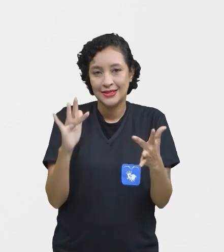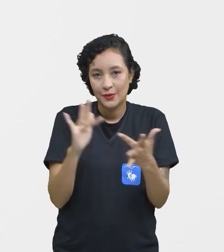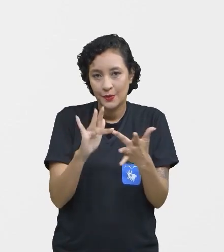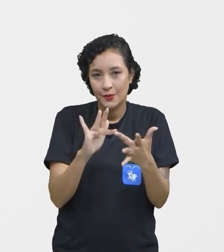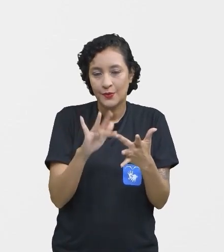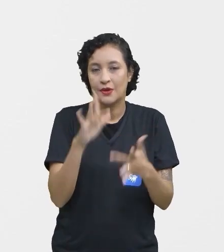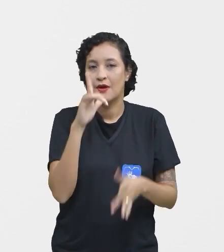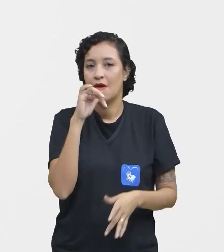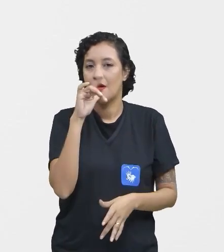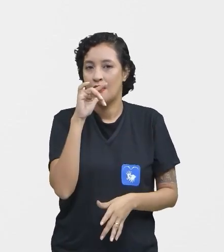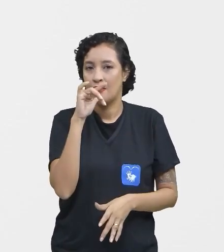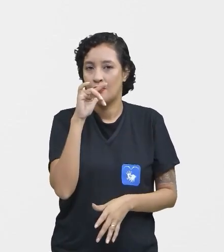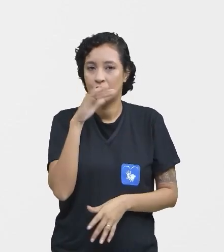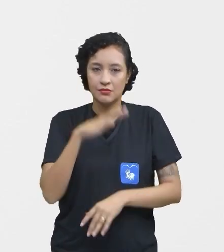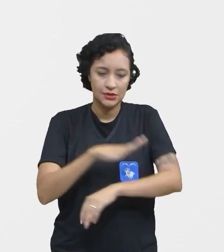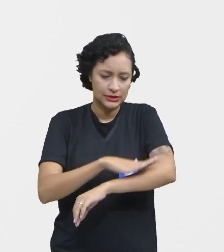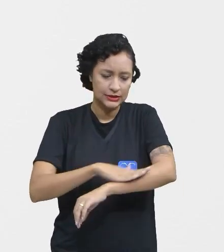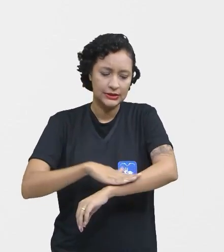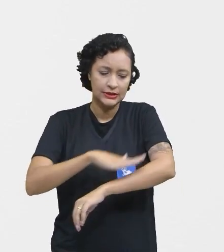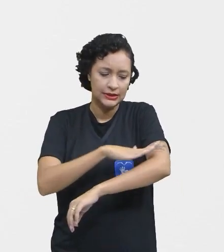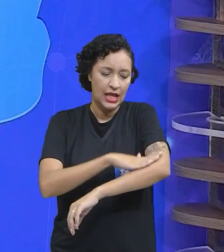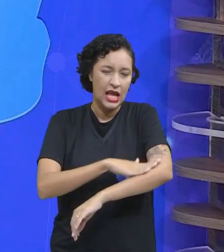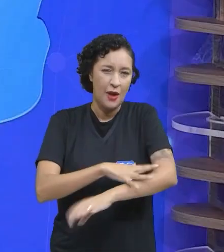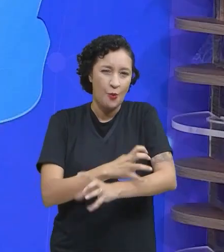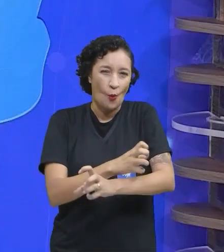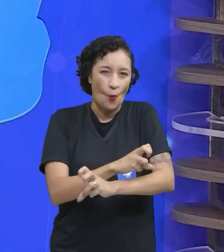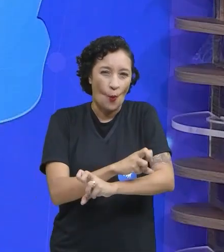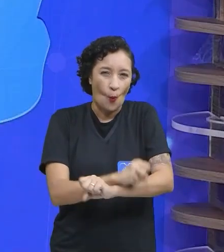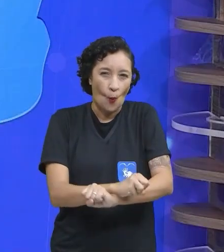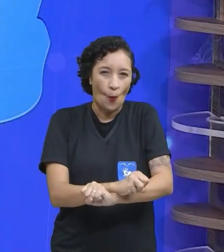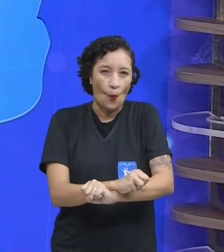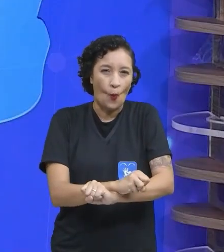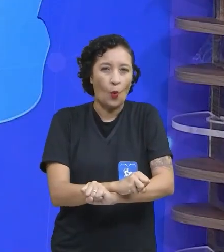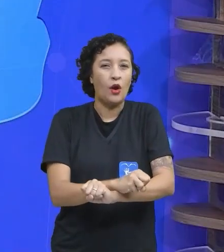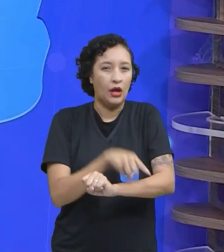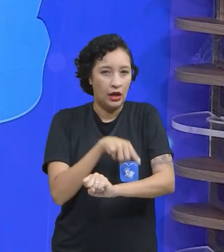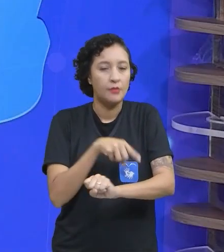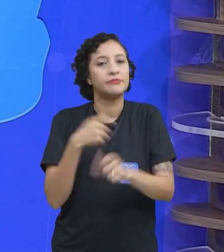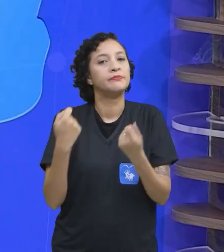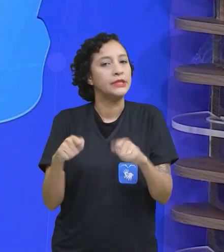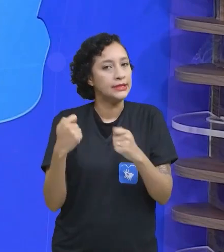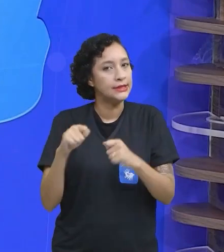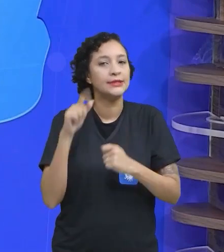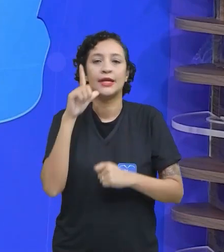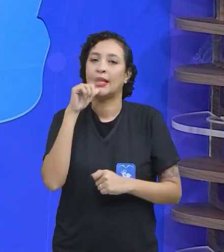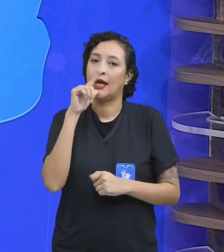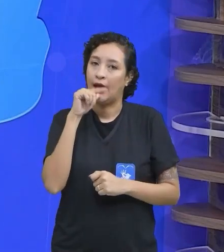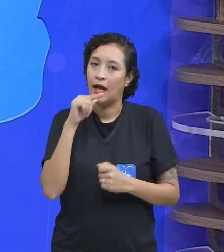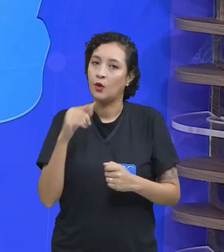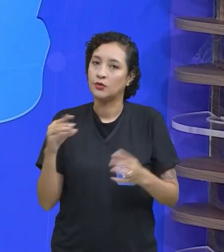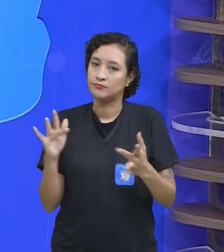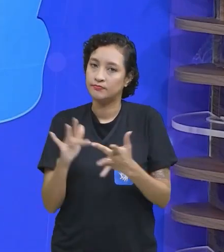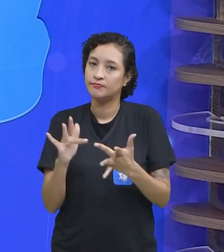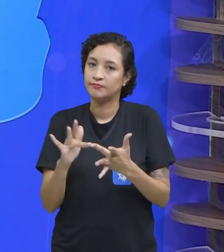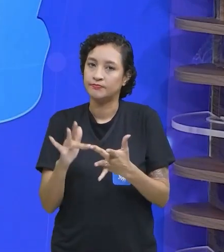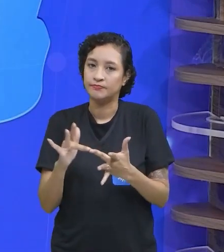a pele dele, né, que é seca, a pele dele que é seca, precisa dessa água, né, precisa dessa umidade para